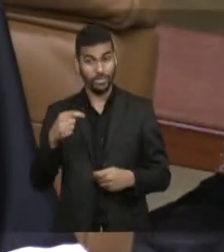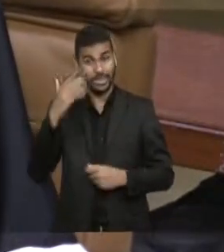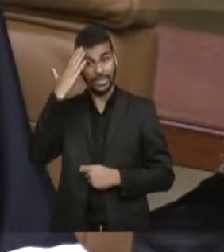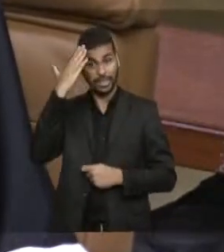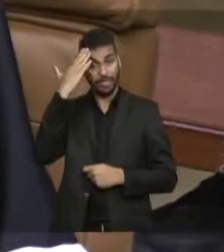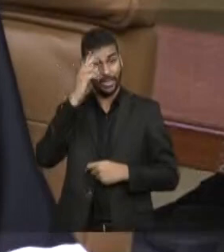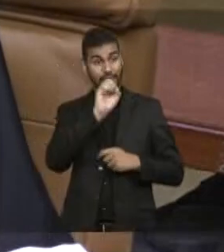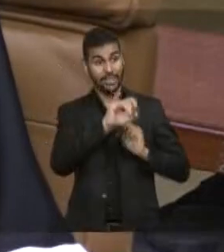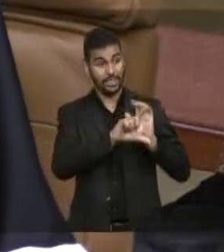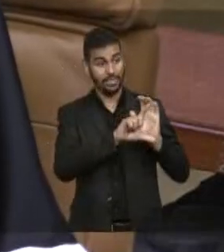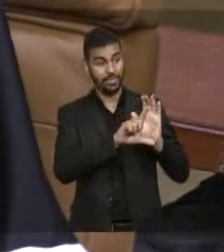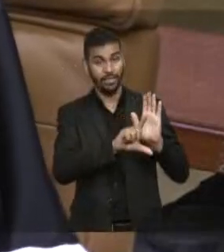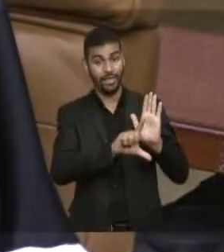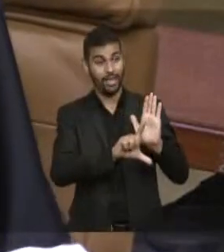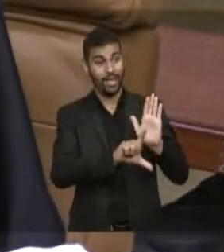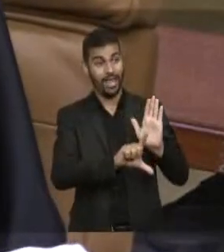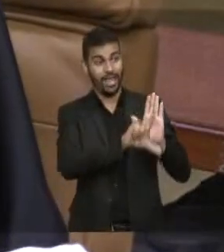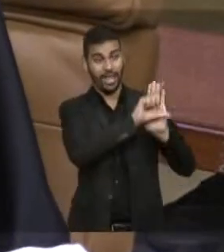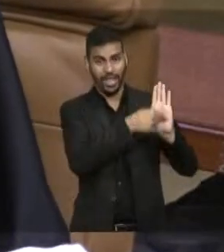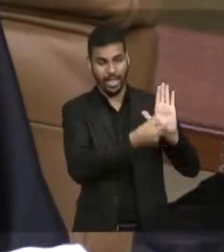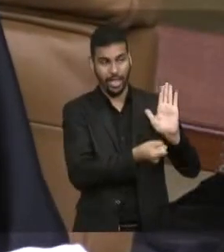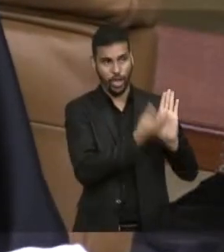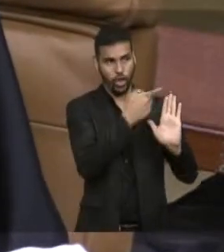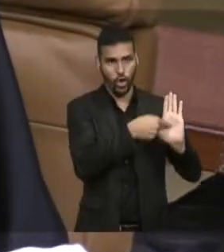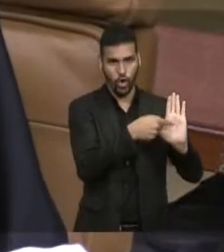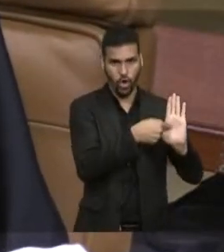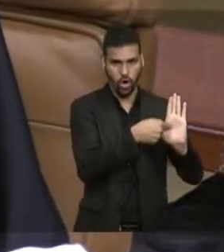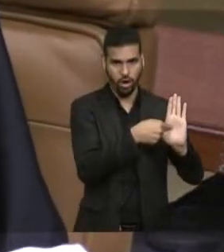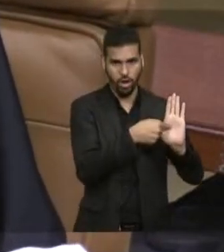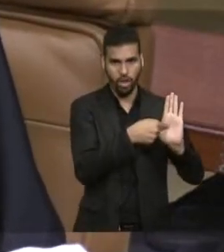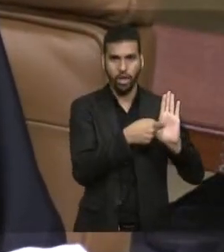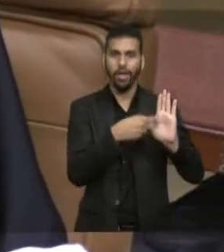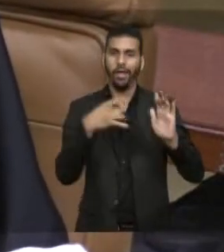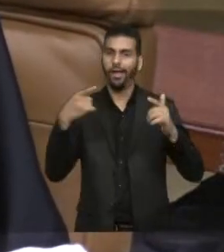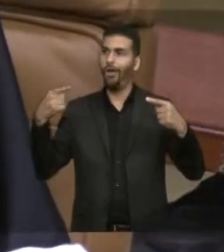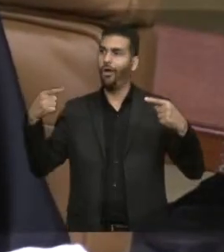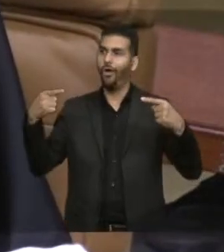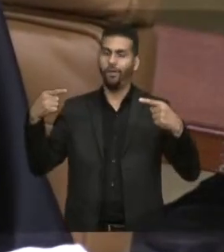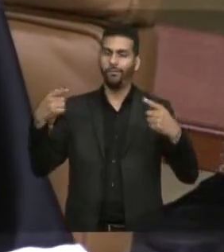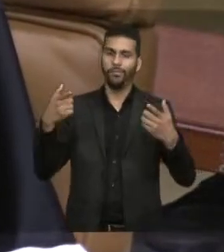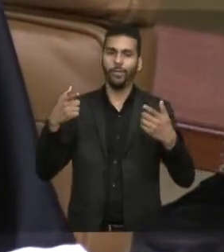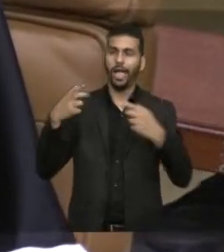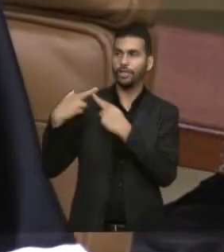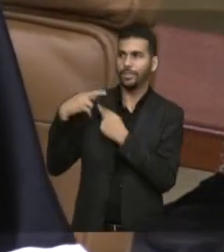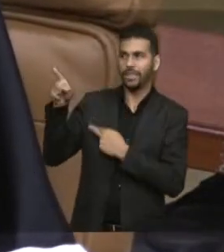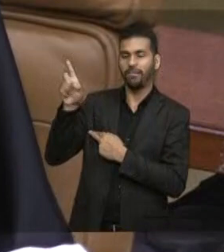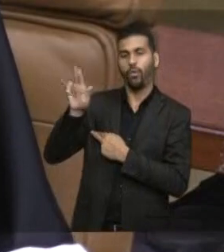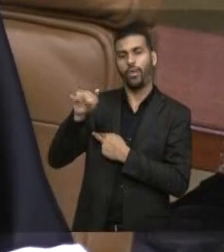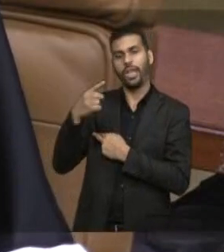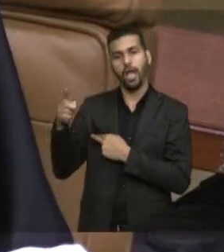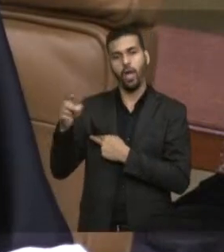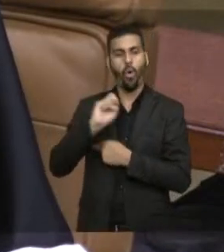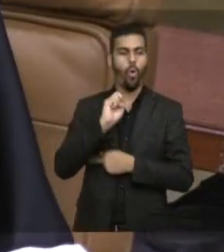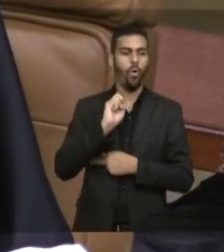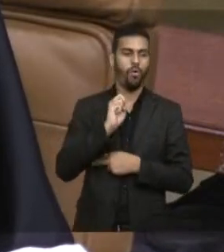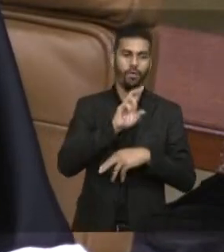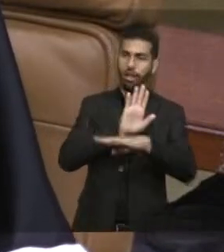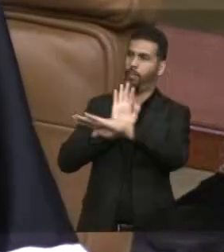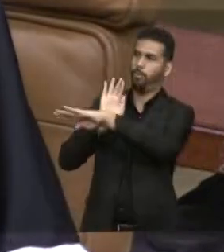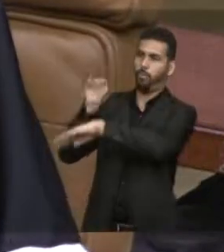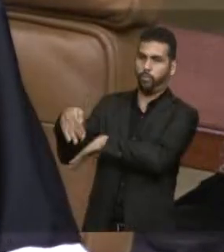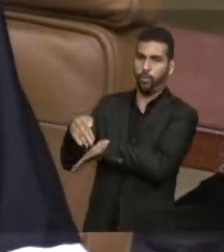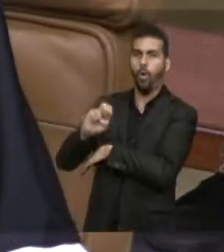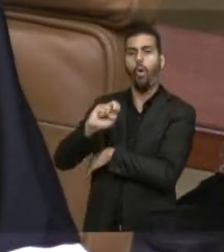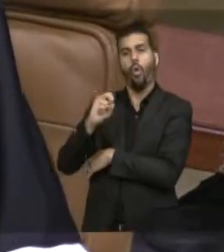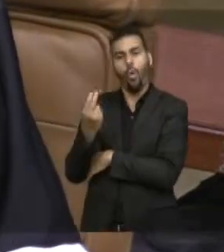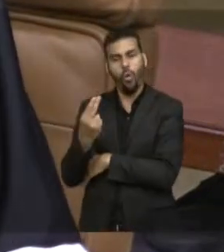se o legislador invadiu ou não competência privativa da União para legislar sobre direito